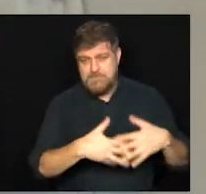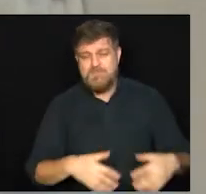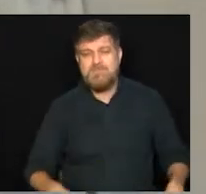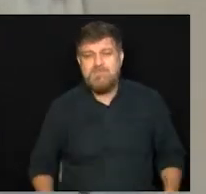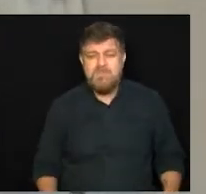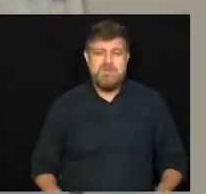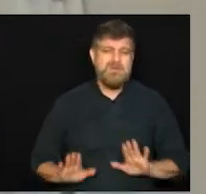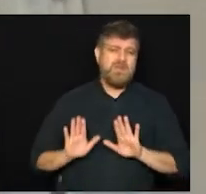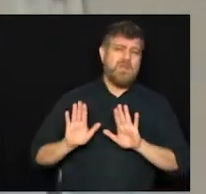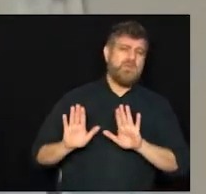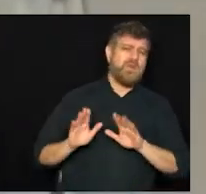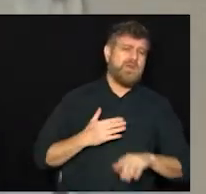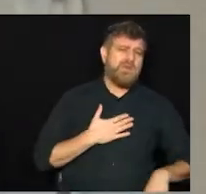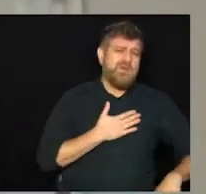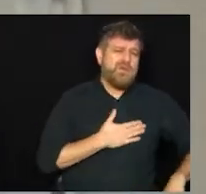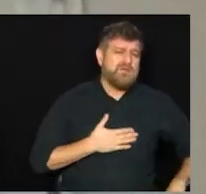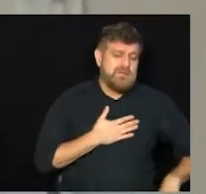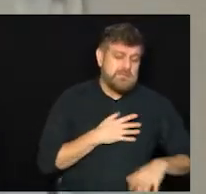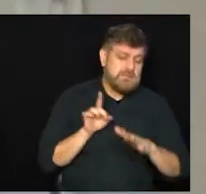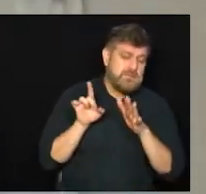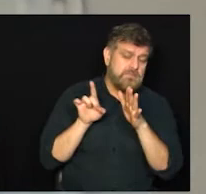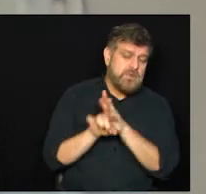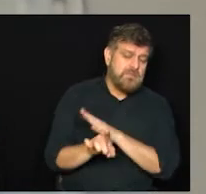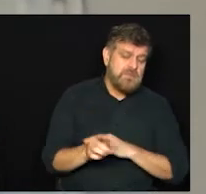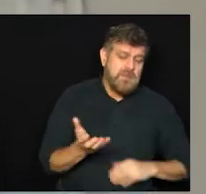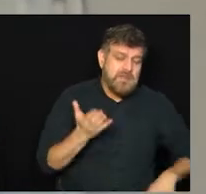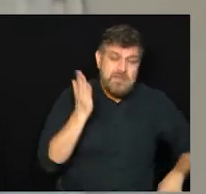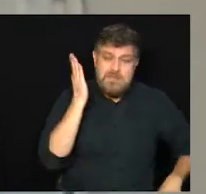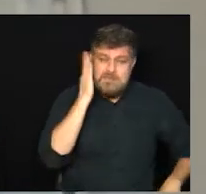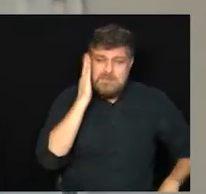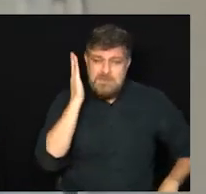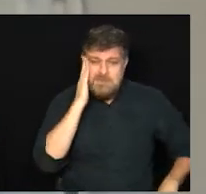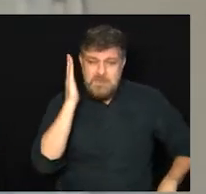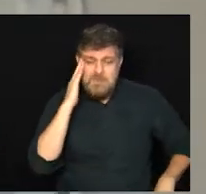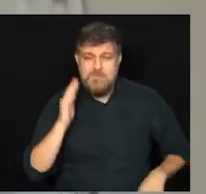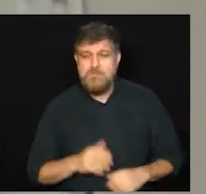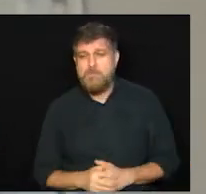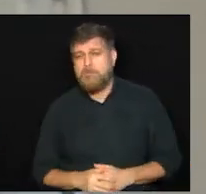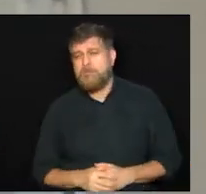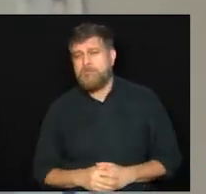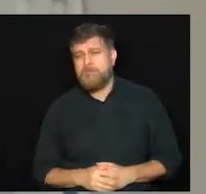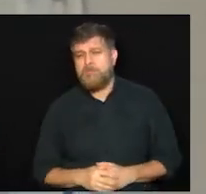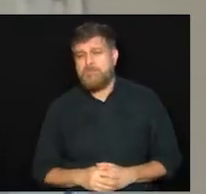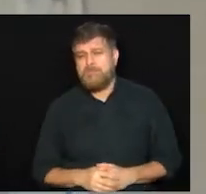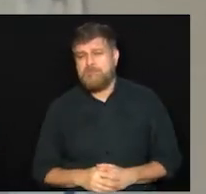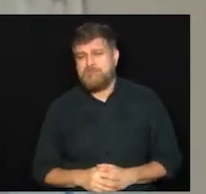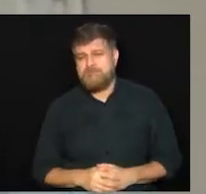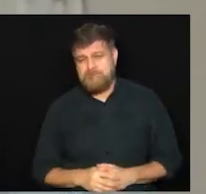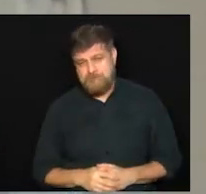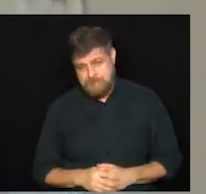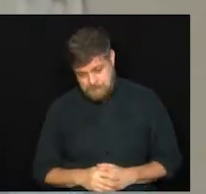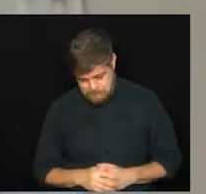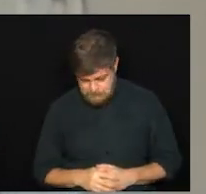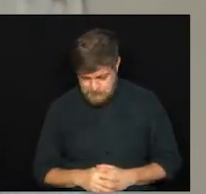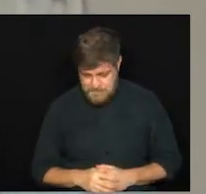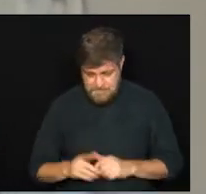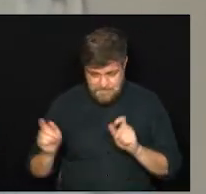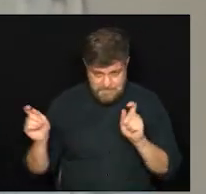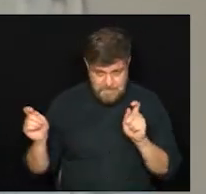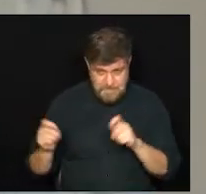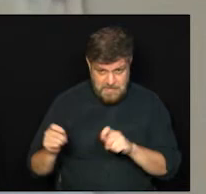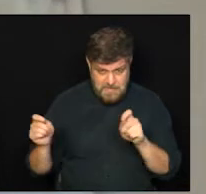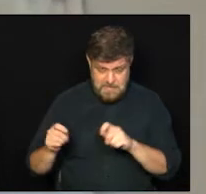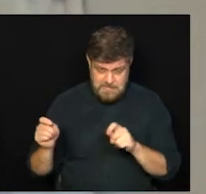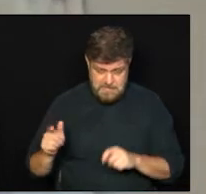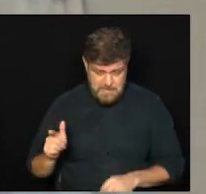Mas eu gostaria de saber se isso só é o suficiente